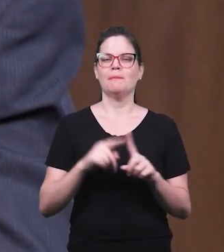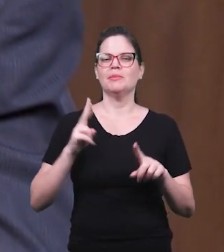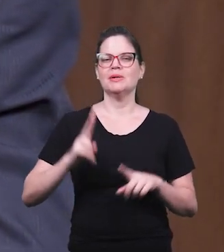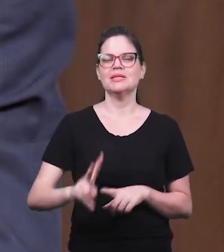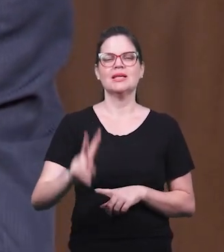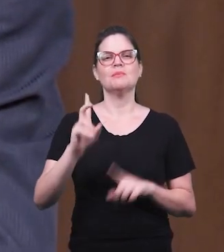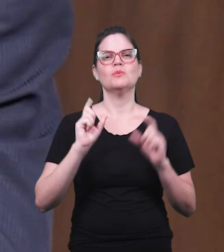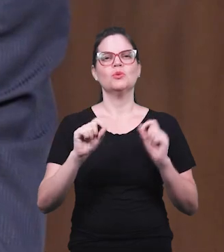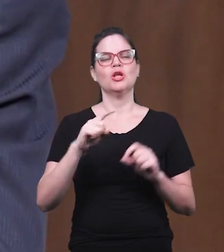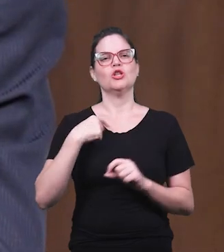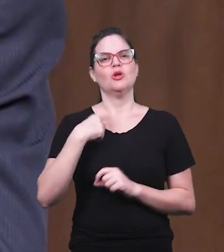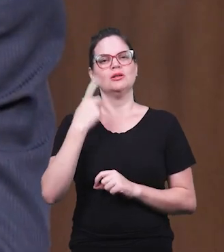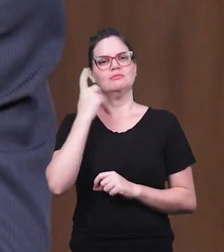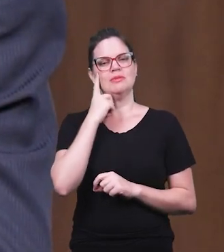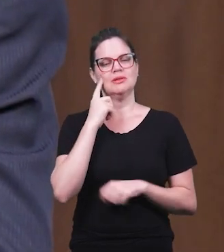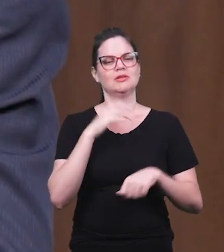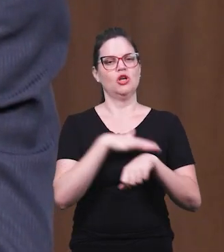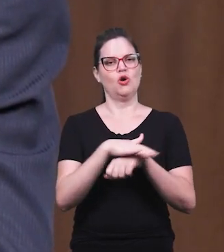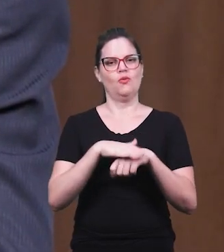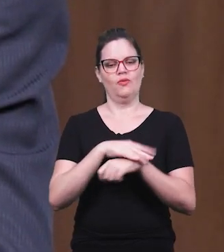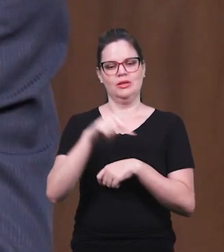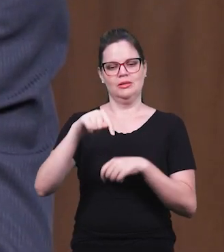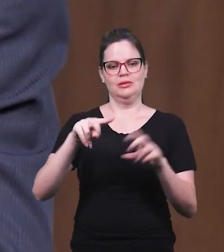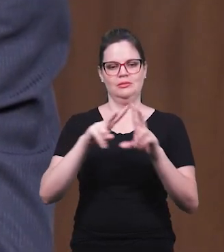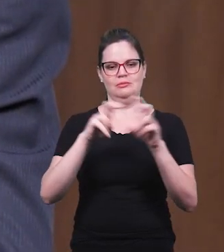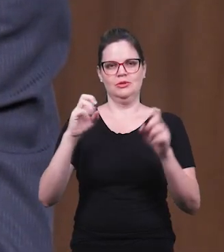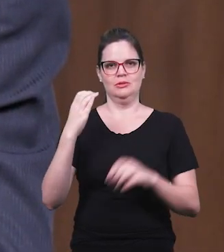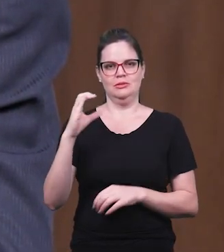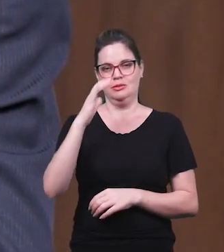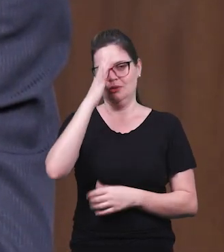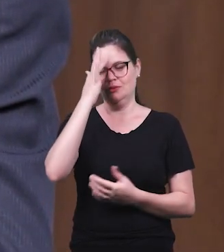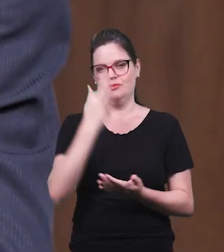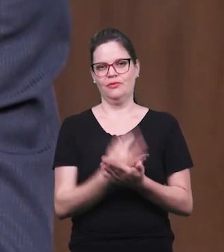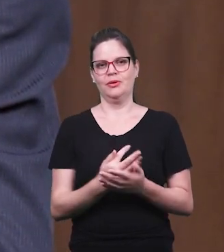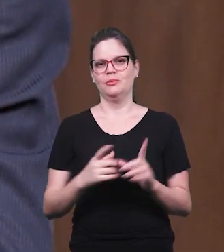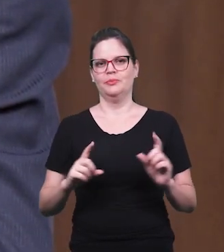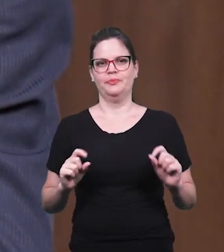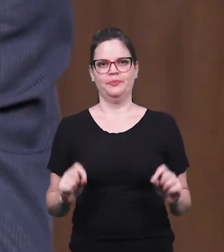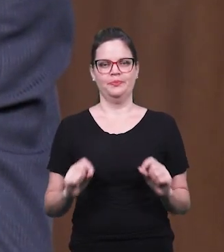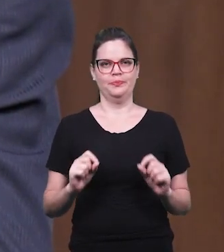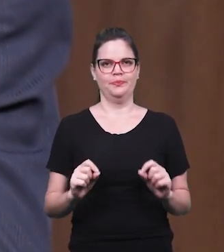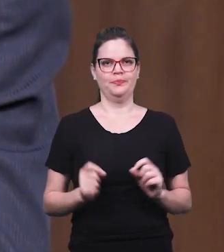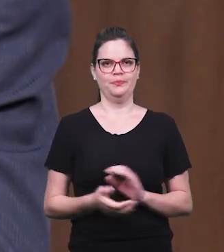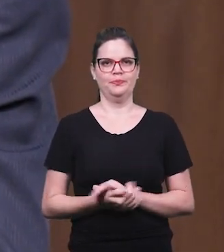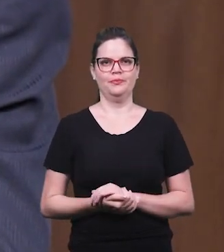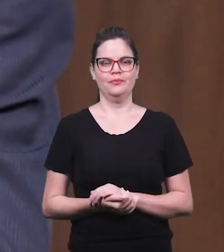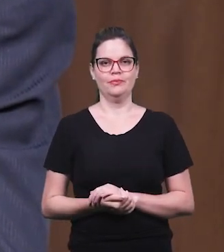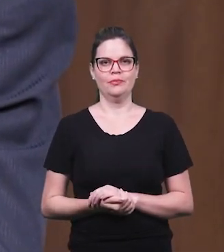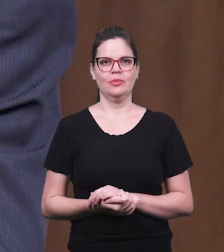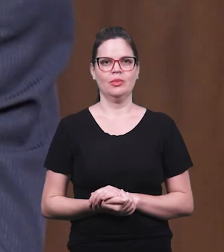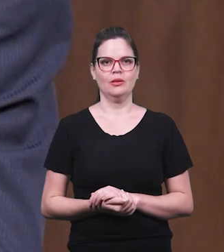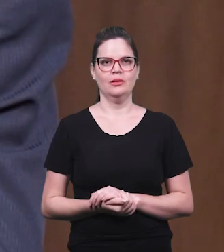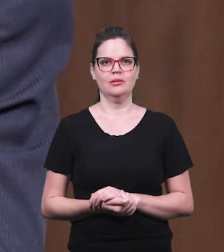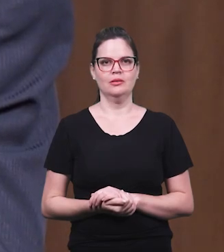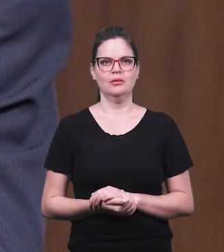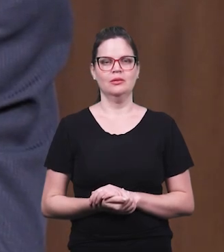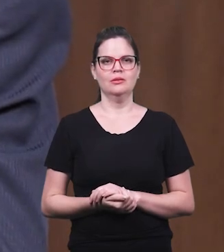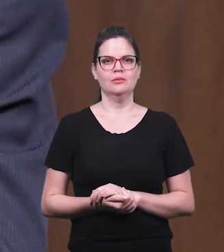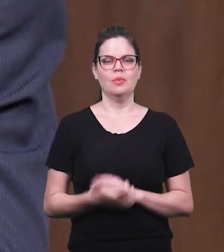tona nas nossas conversas de ciência e fé, isso porque há um público importante